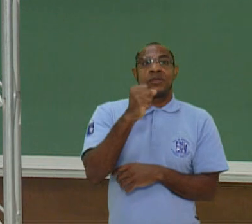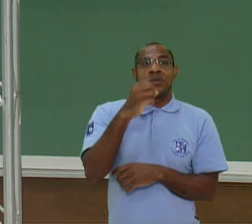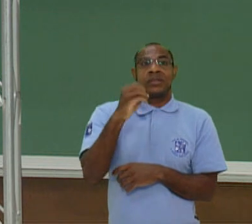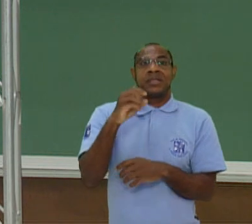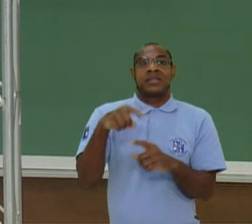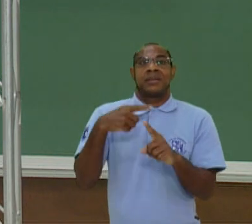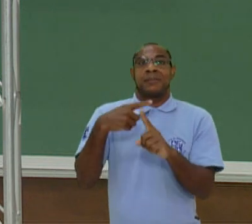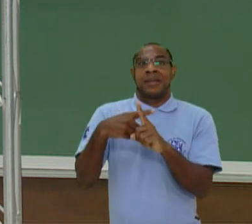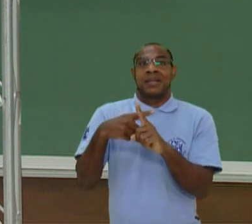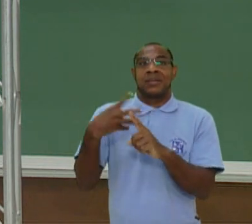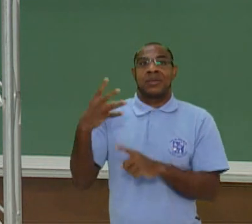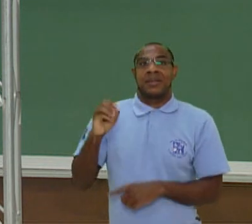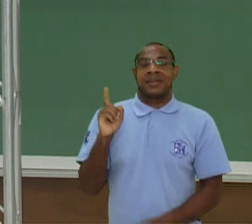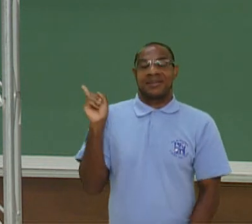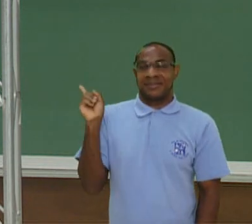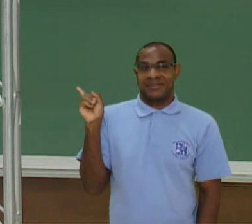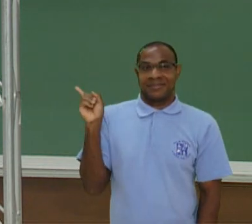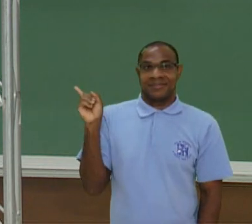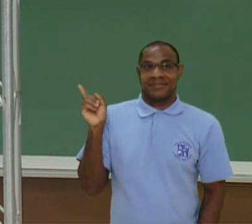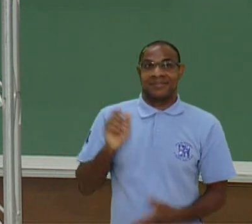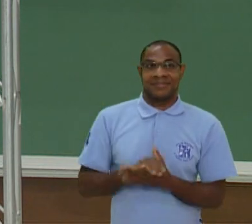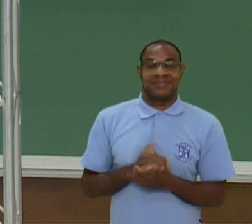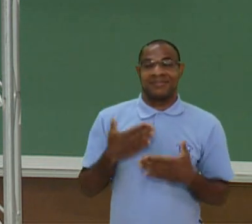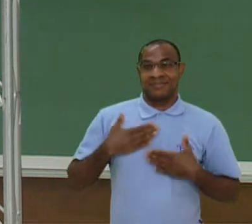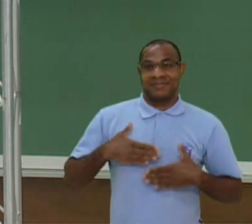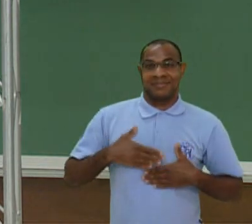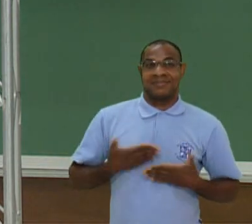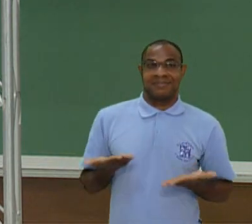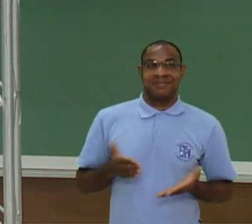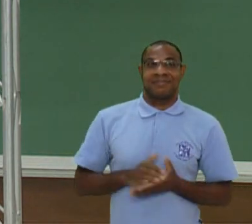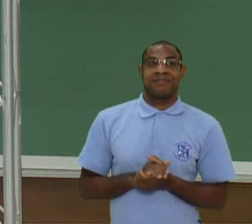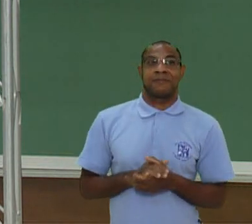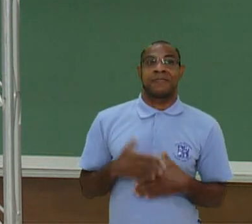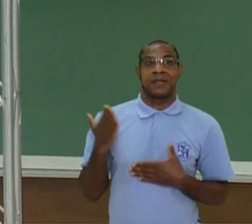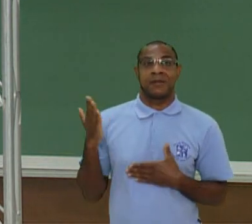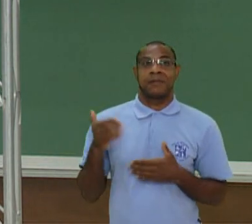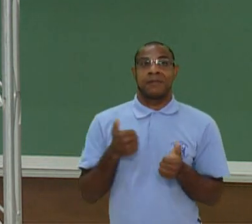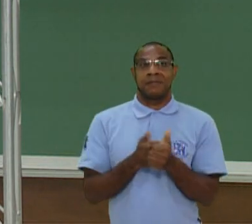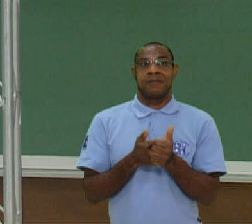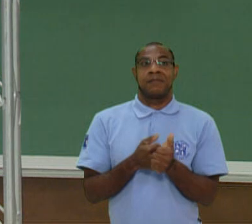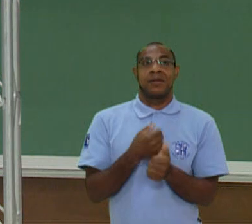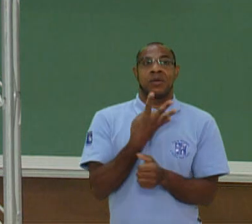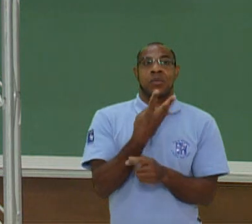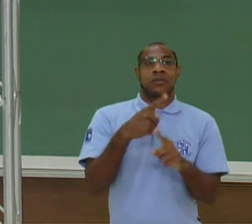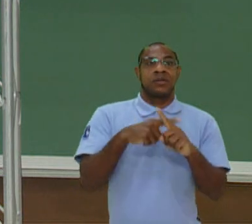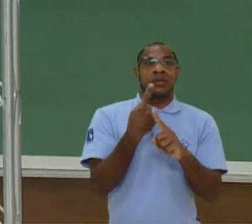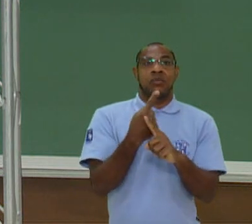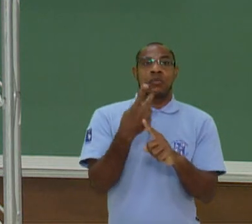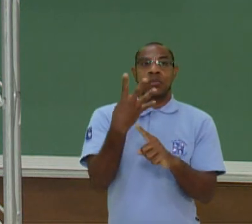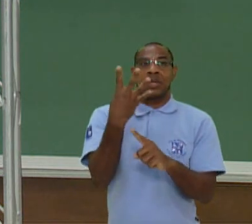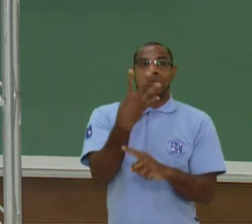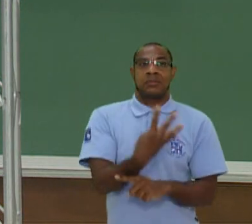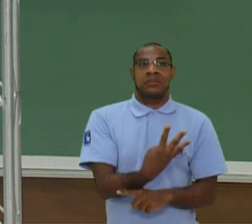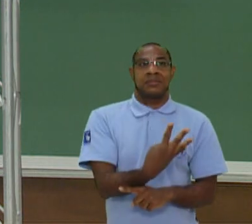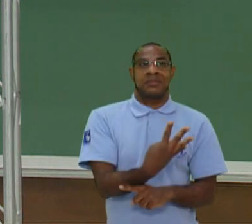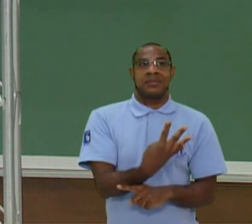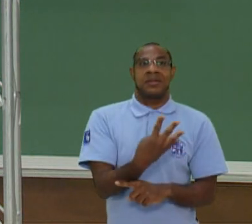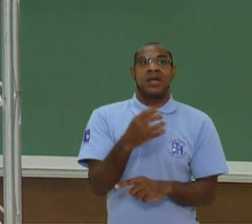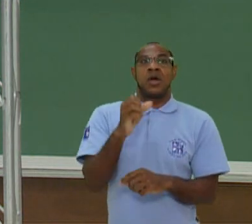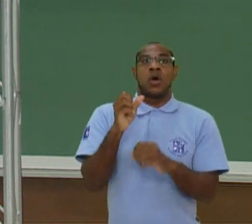dois argumentos. Olha que tranquilo. Então nós temos 4 vezes 1, 4. 80 mais